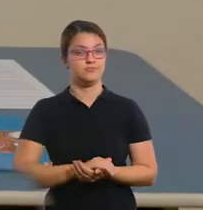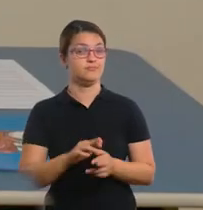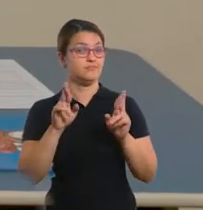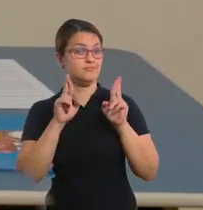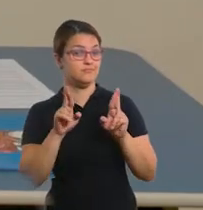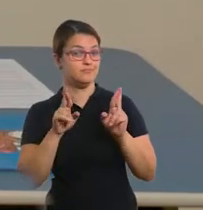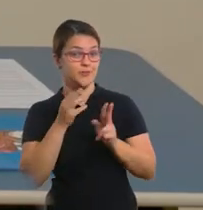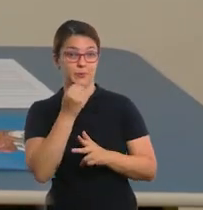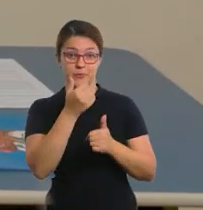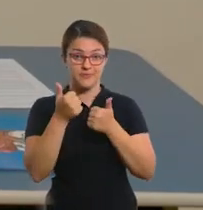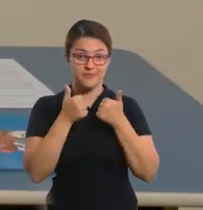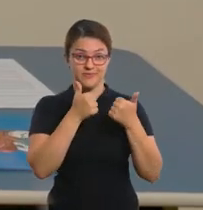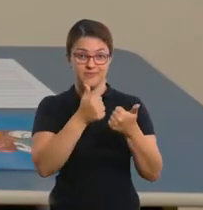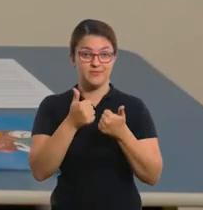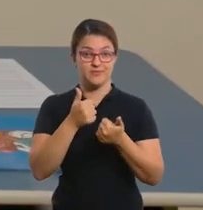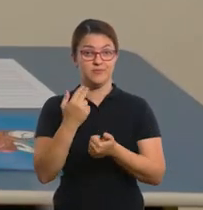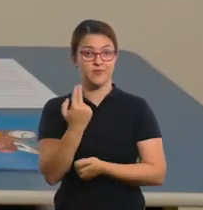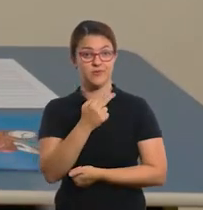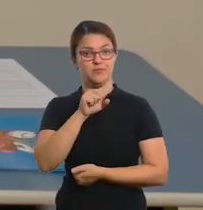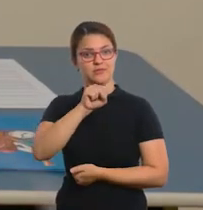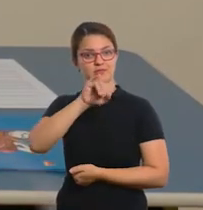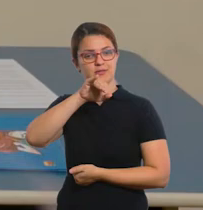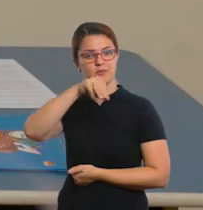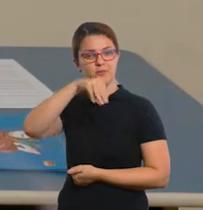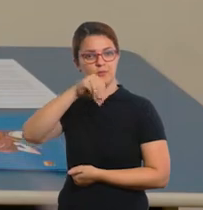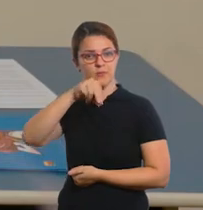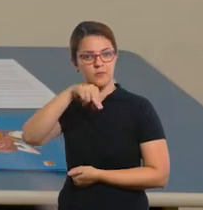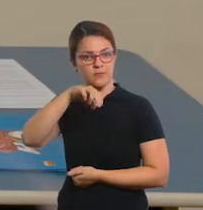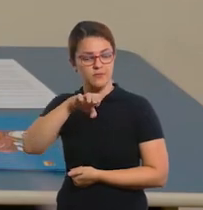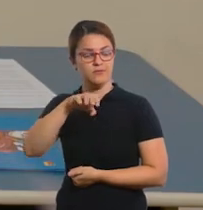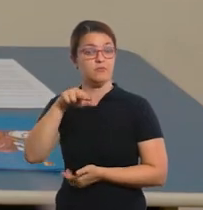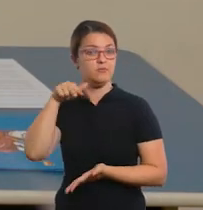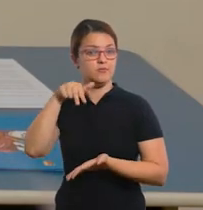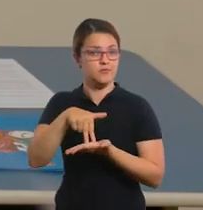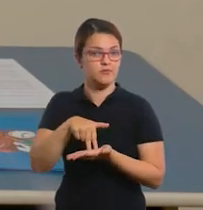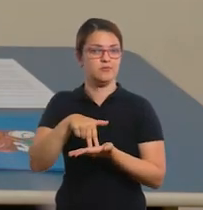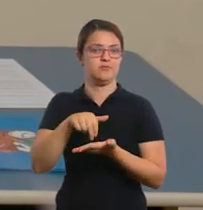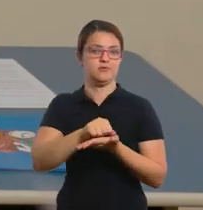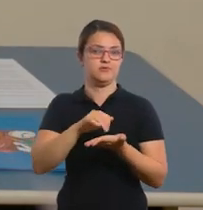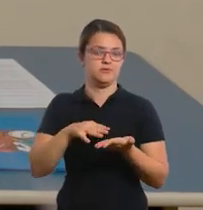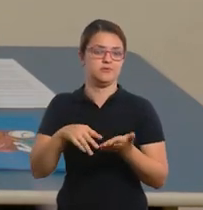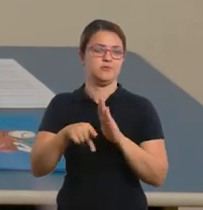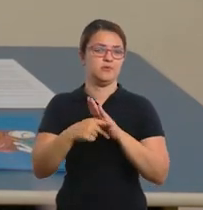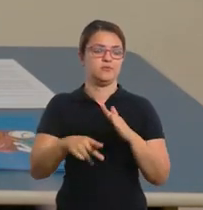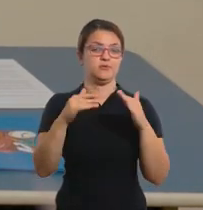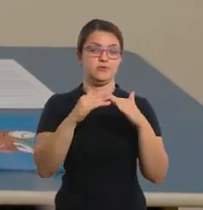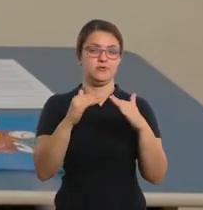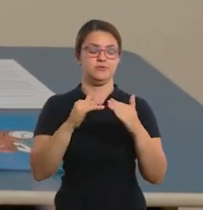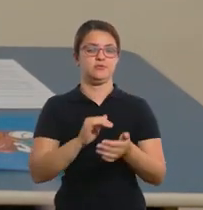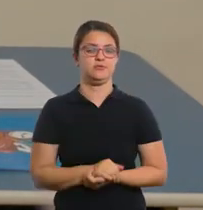Olá, espero que esteja tudo bem com vocês. Eu sou a professora Simone e estou aqui para mais uma aula do Lição de Casa.